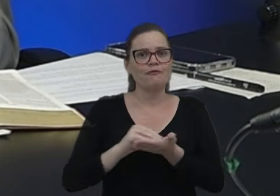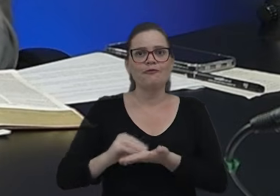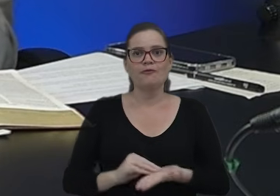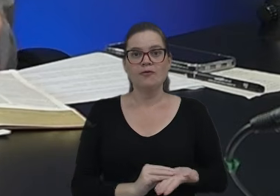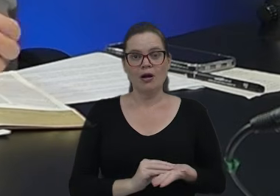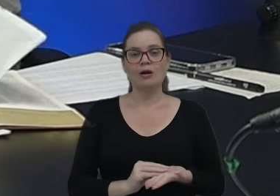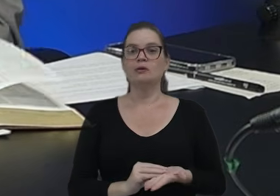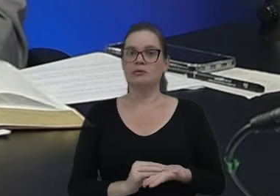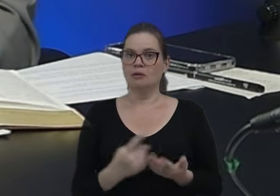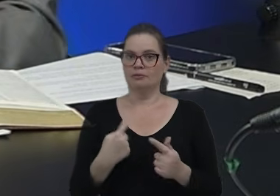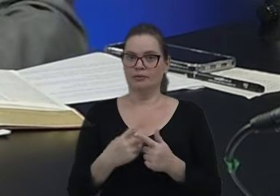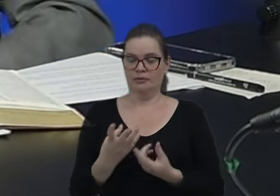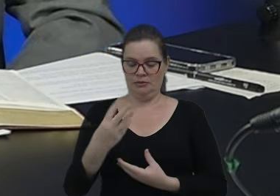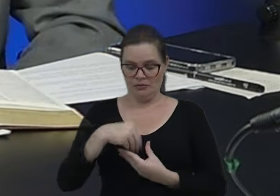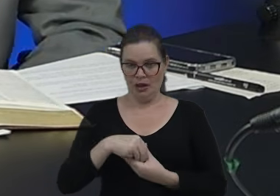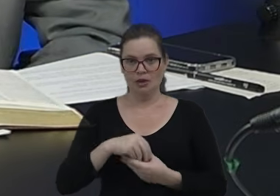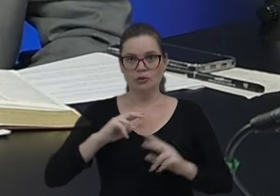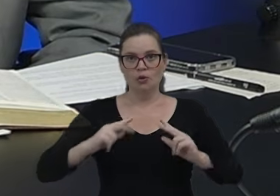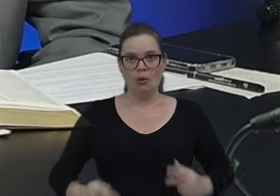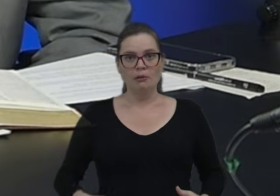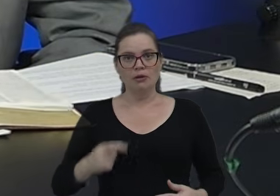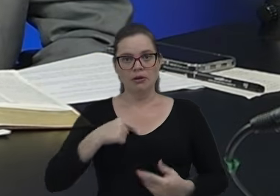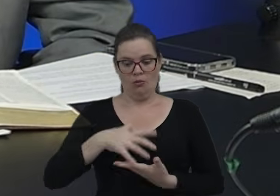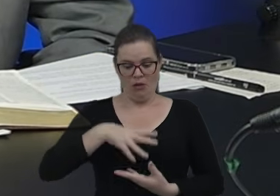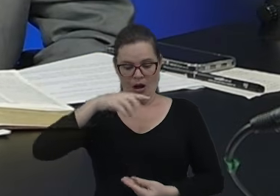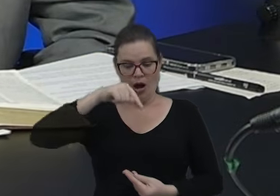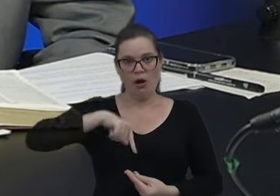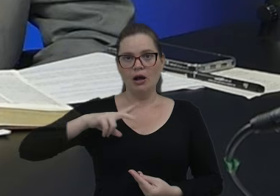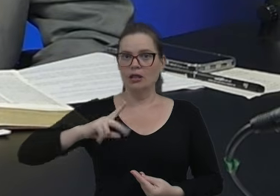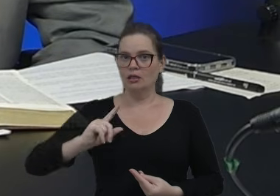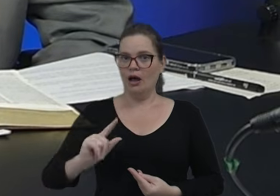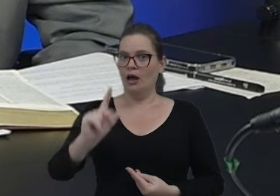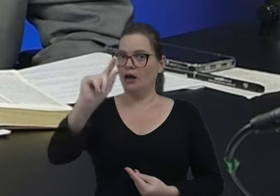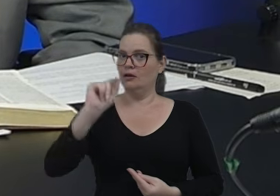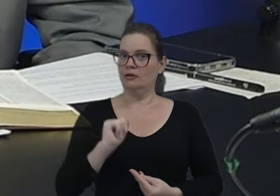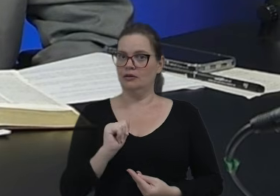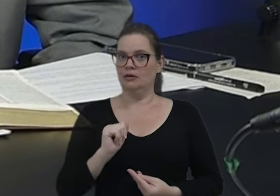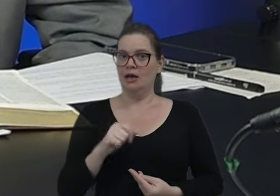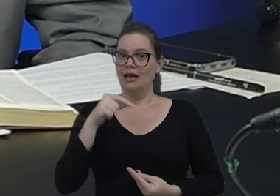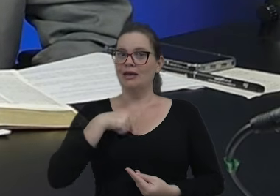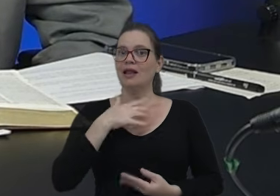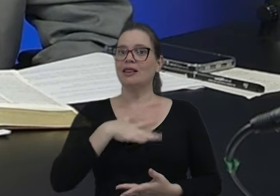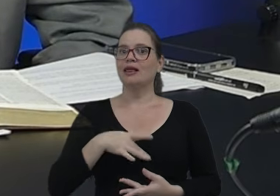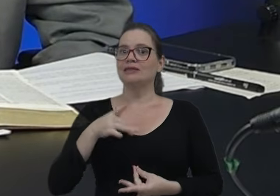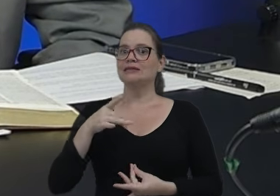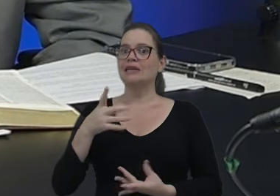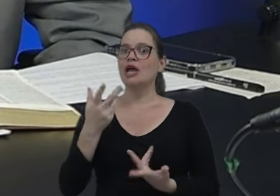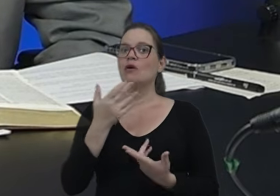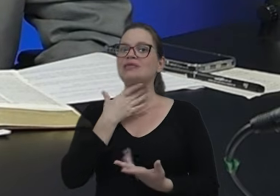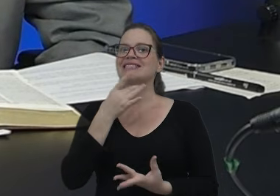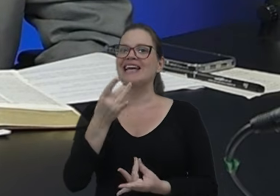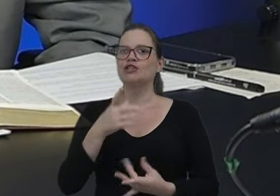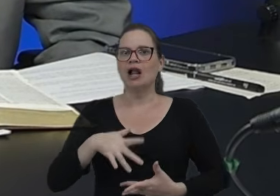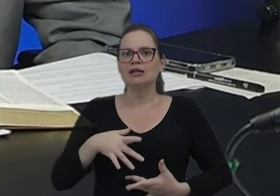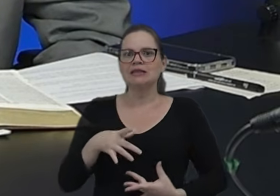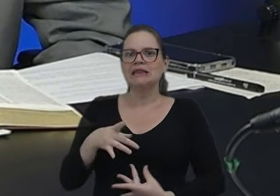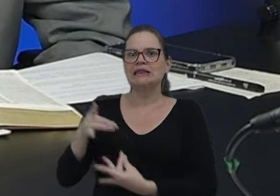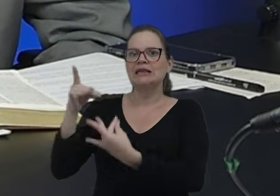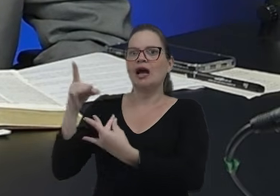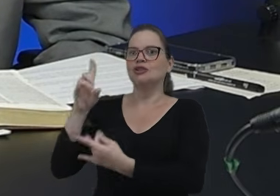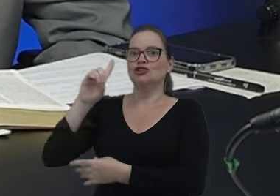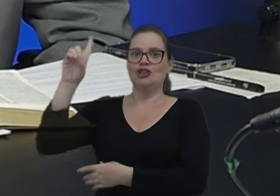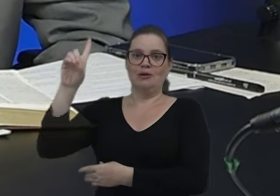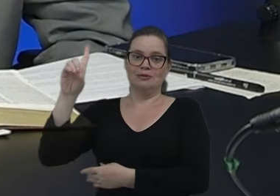alma. A alma do homem é imortal e ela tem uma sede de Deus. E essa sede só